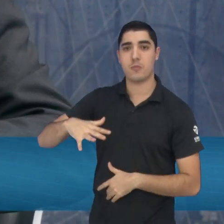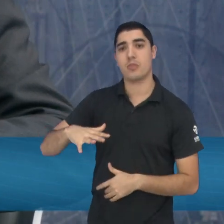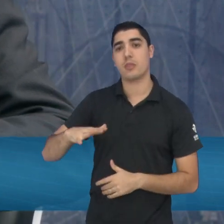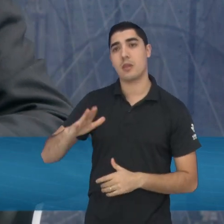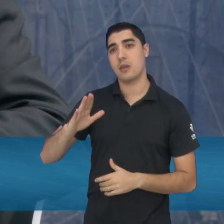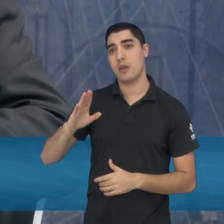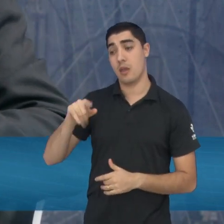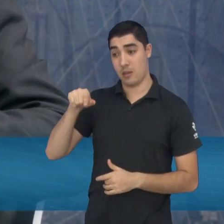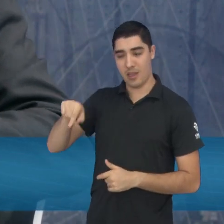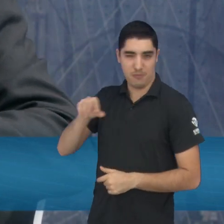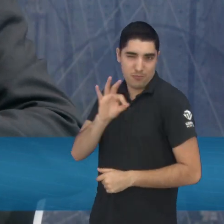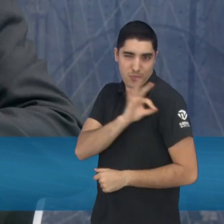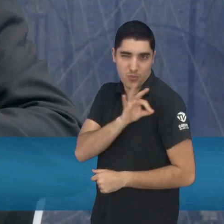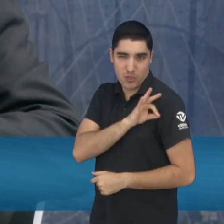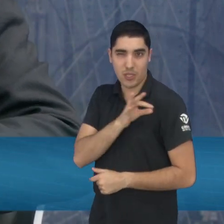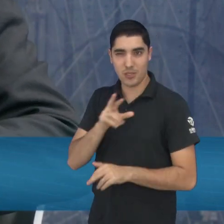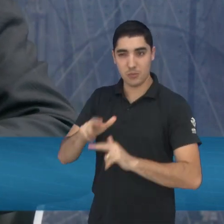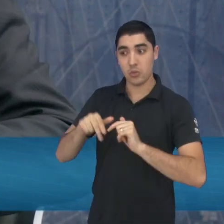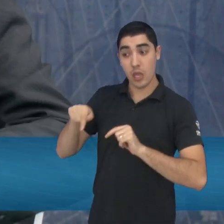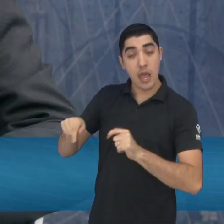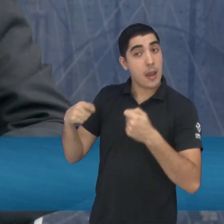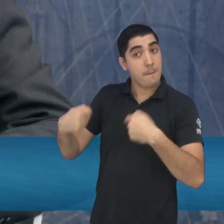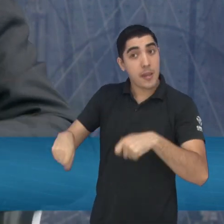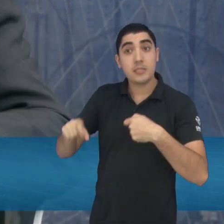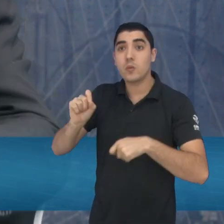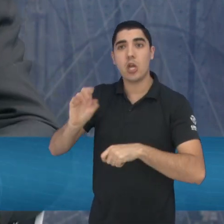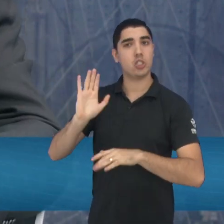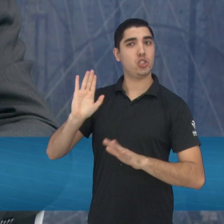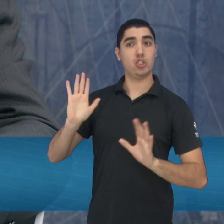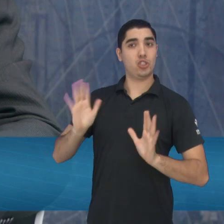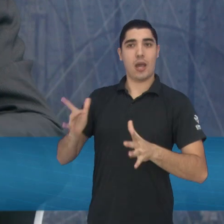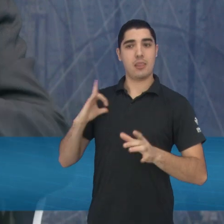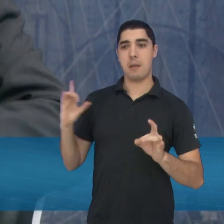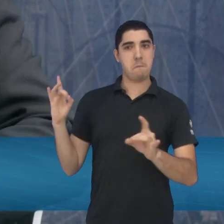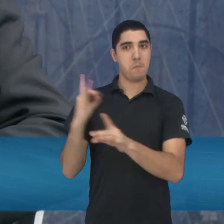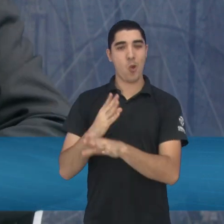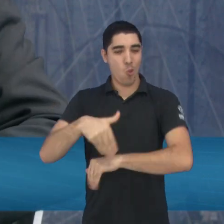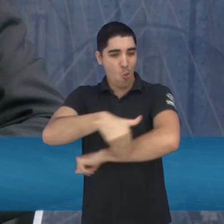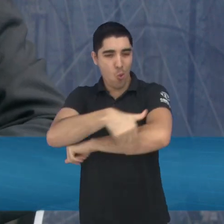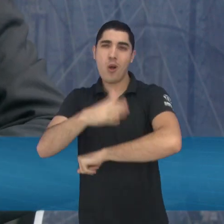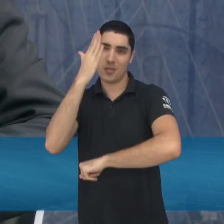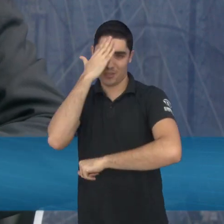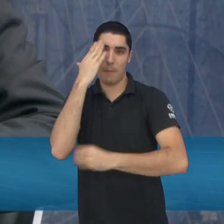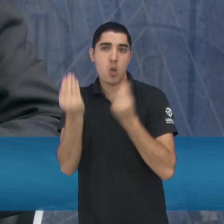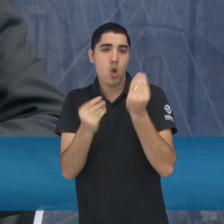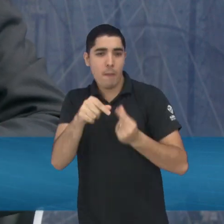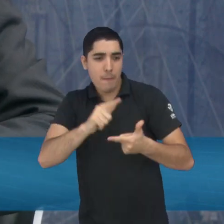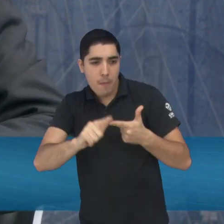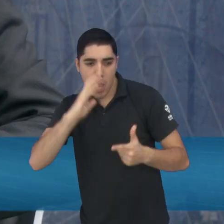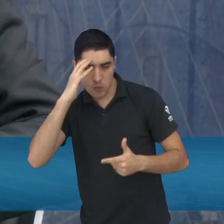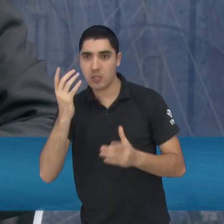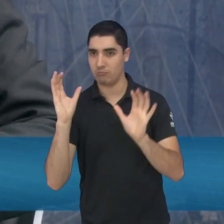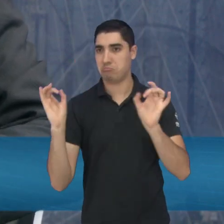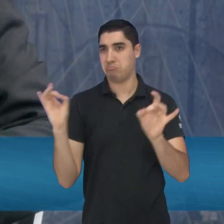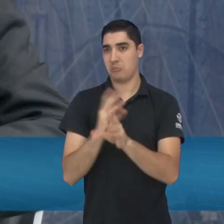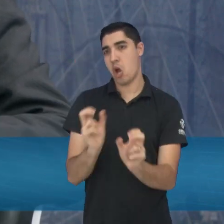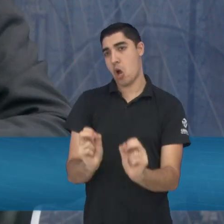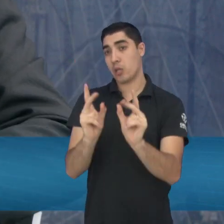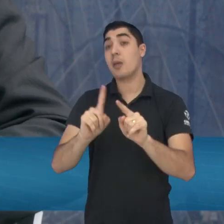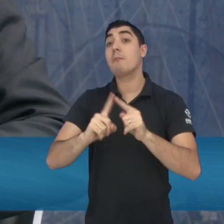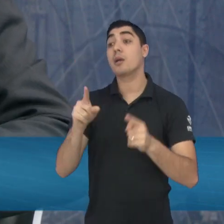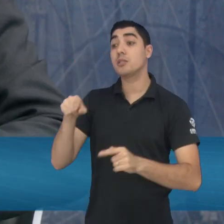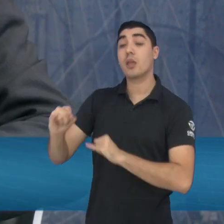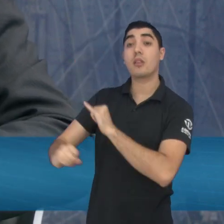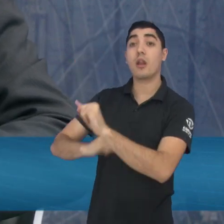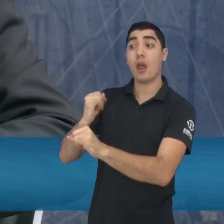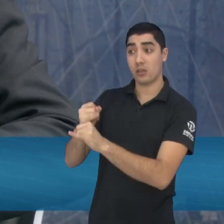as polícias, elas estão muito treinadas para o trabalho nas ruas, mas não estão treinadas para esse trabalho nas redes sociais